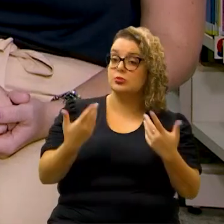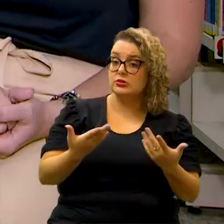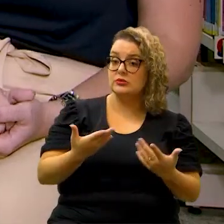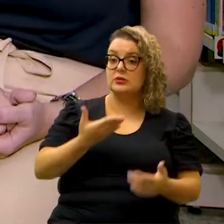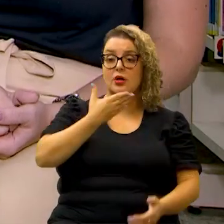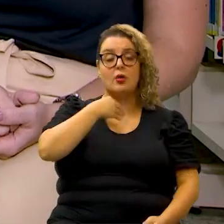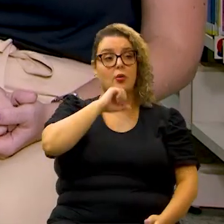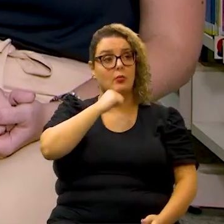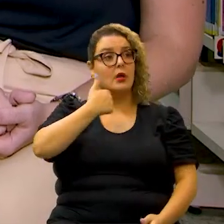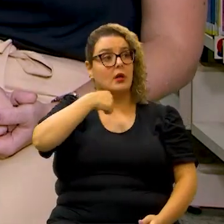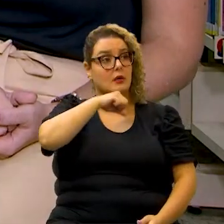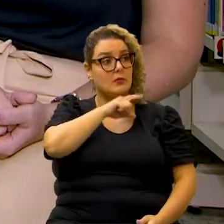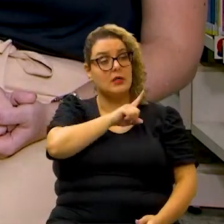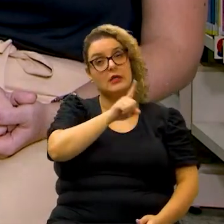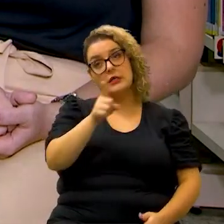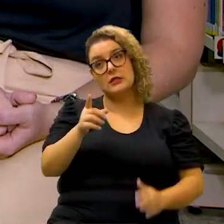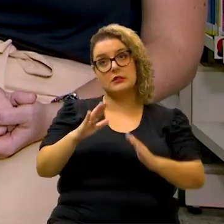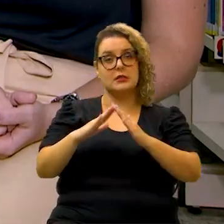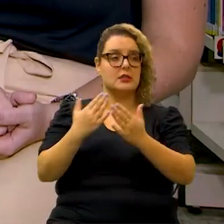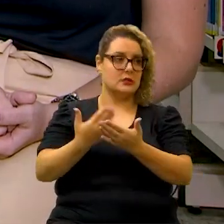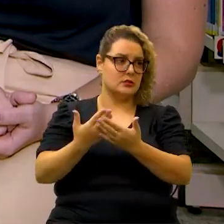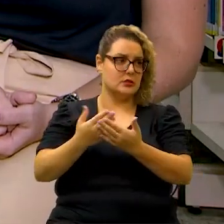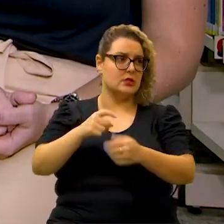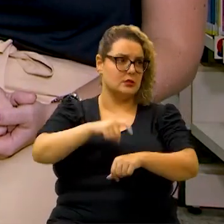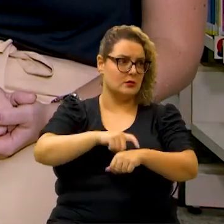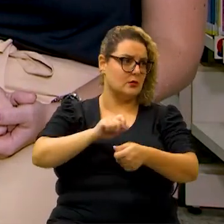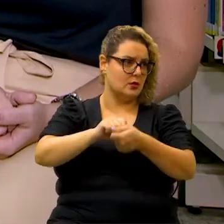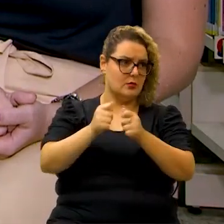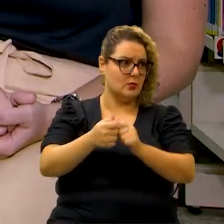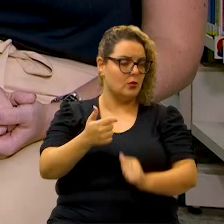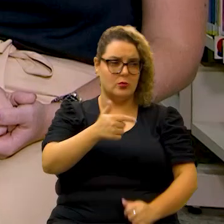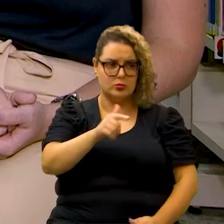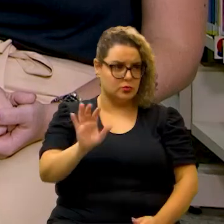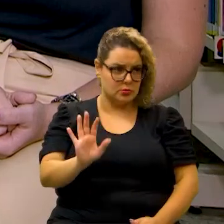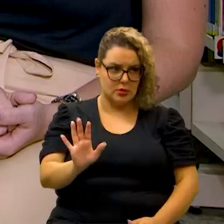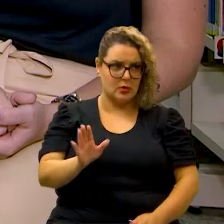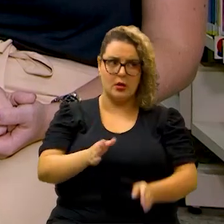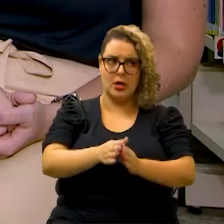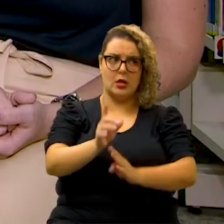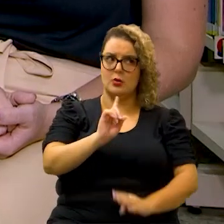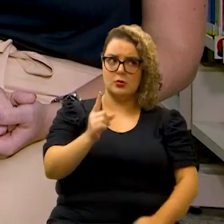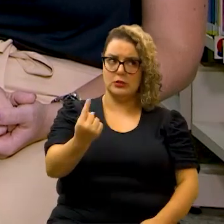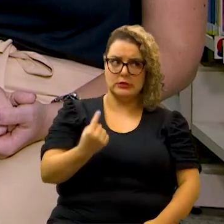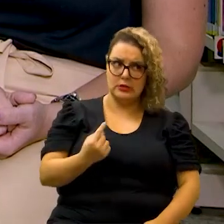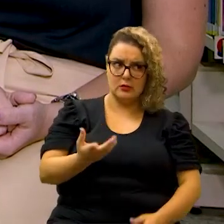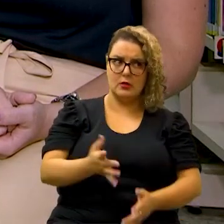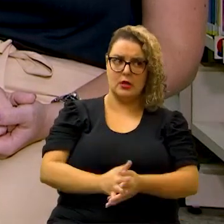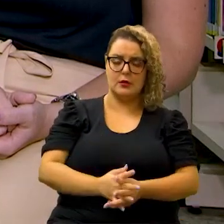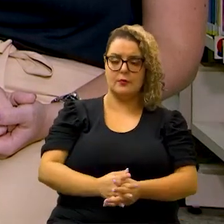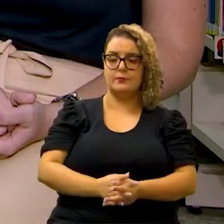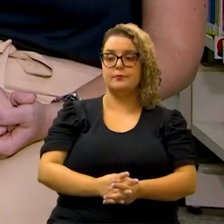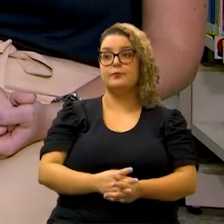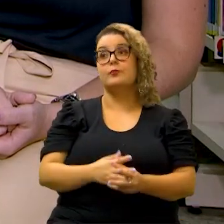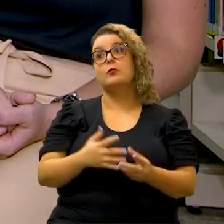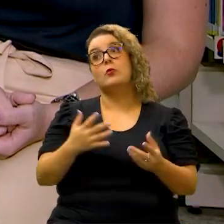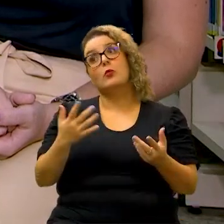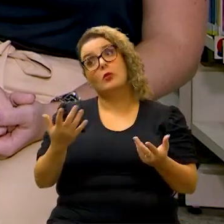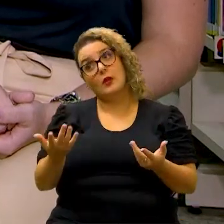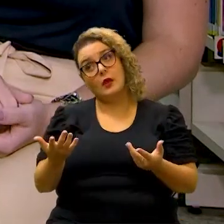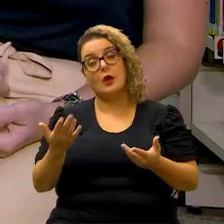é possível os pais irem até as escolas nesse período de adaptação ou isso não existe e é aconselhável que não